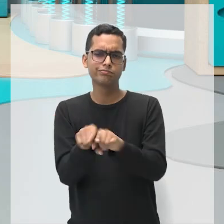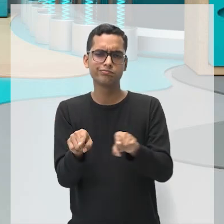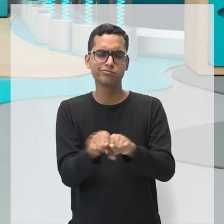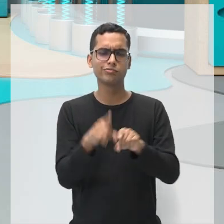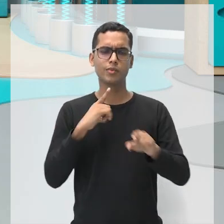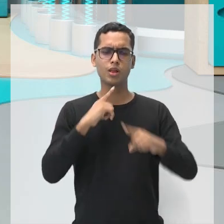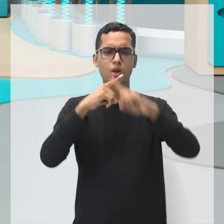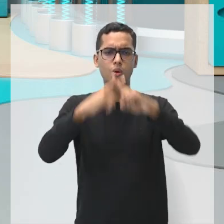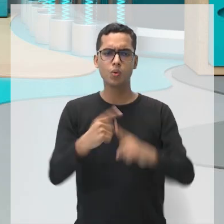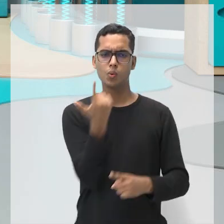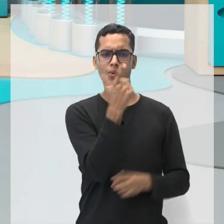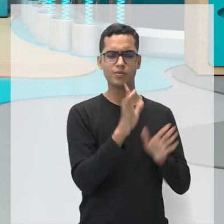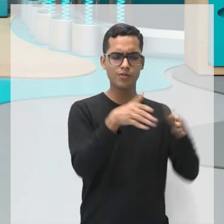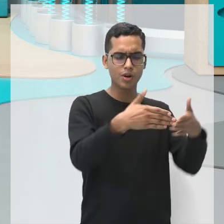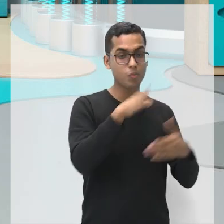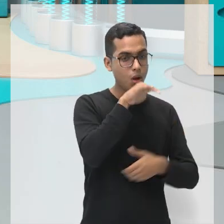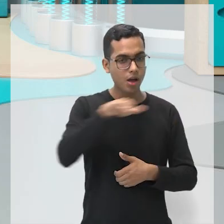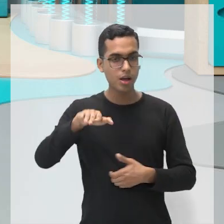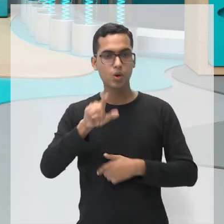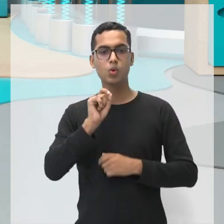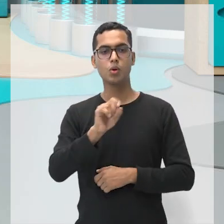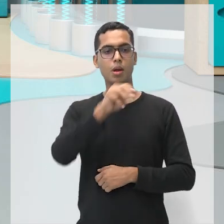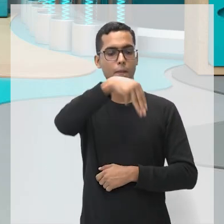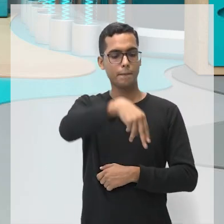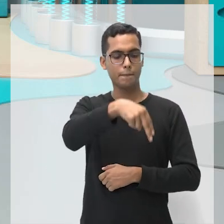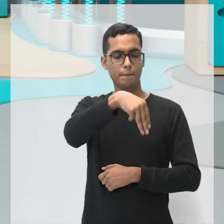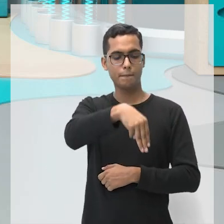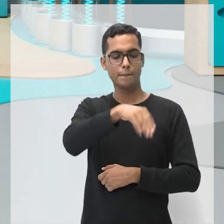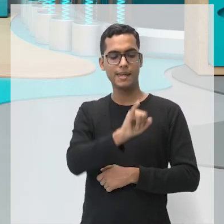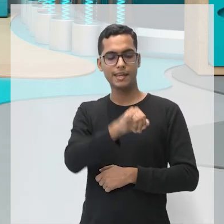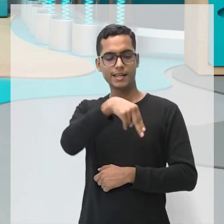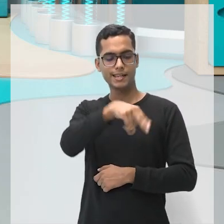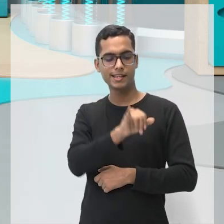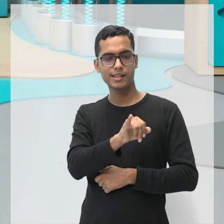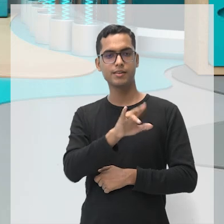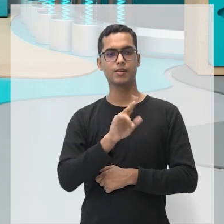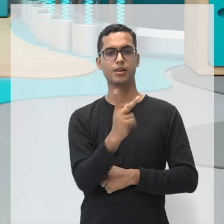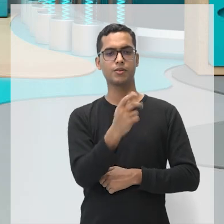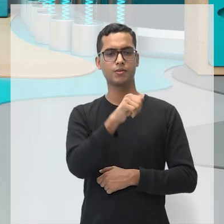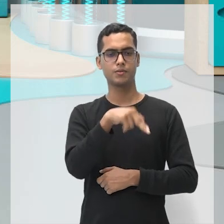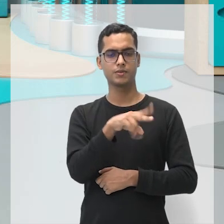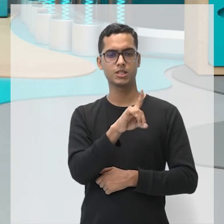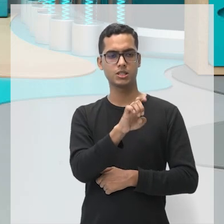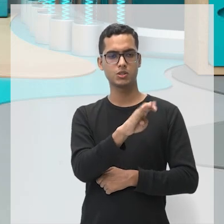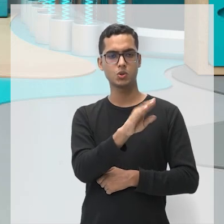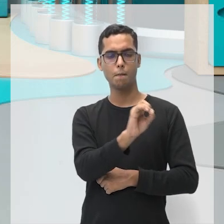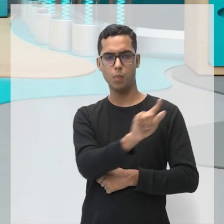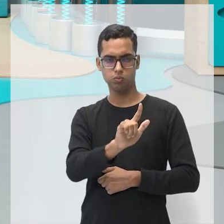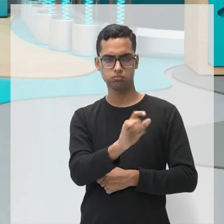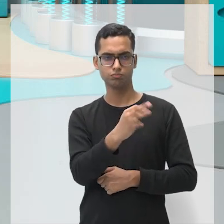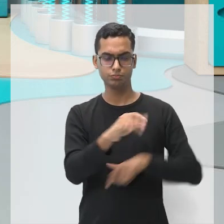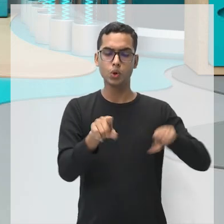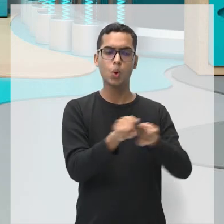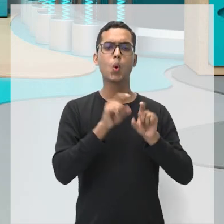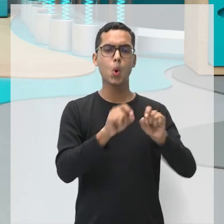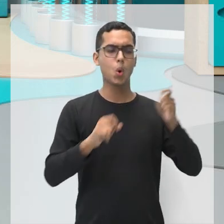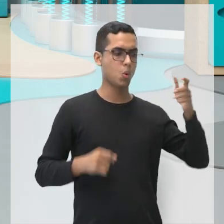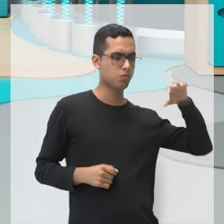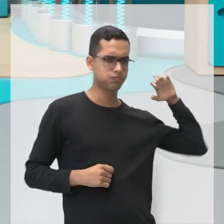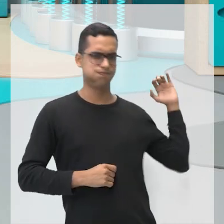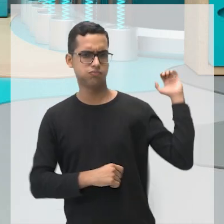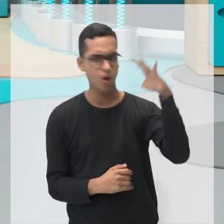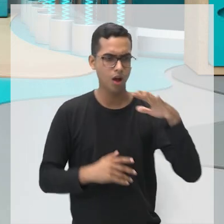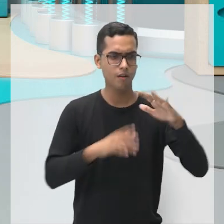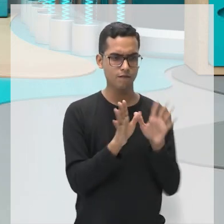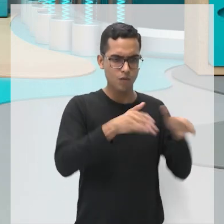basquete, é uma atividade para iniciação, conforme mostra o texto para nós, aos